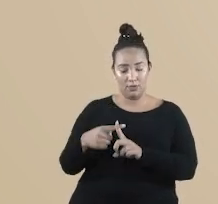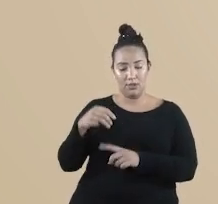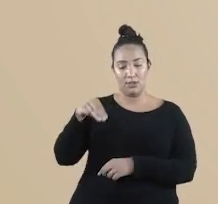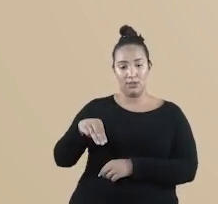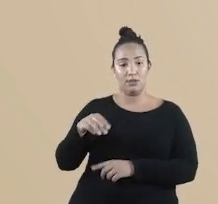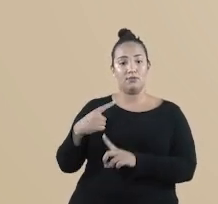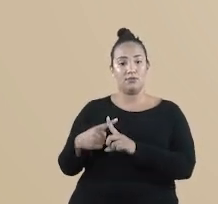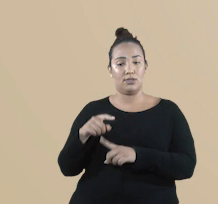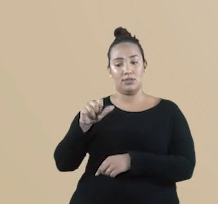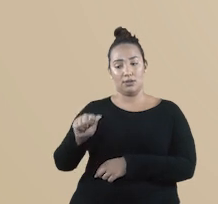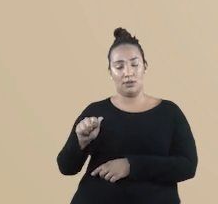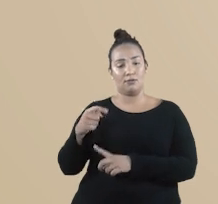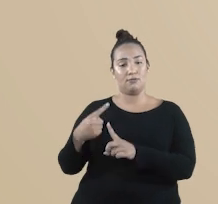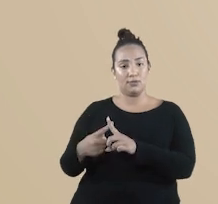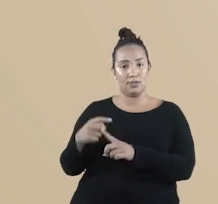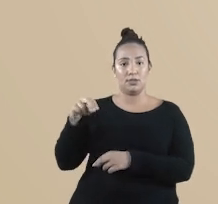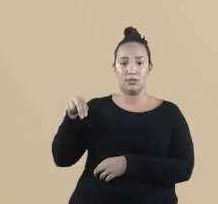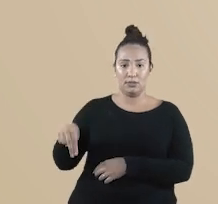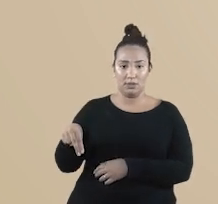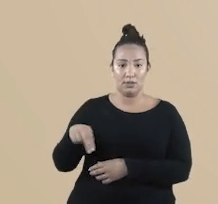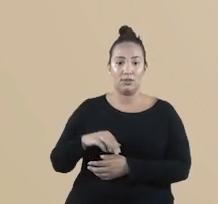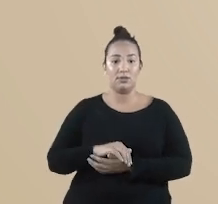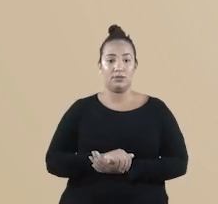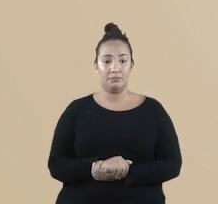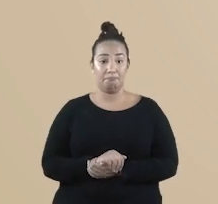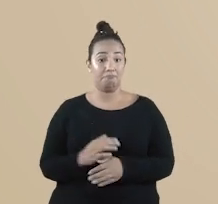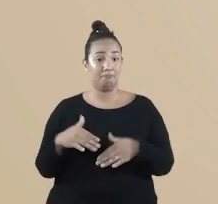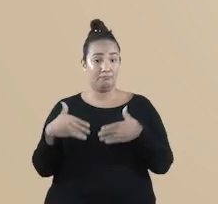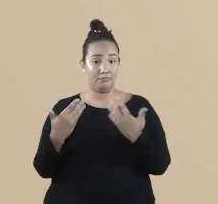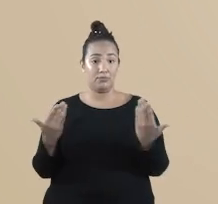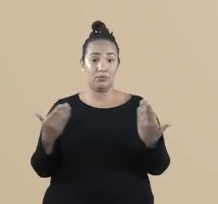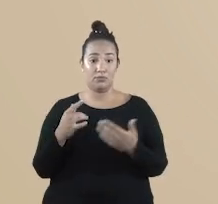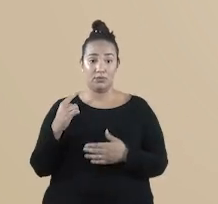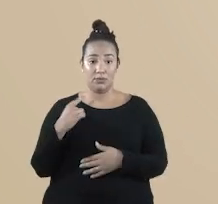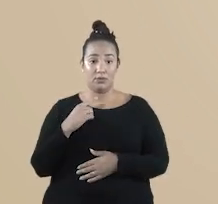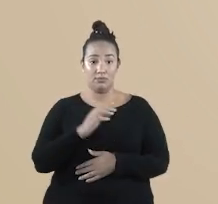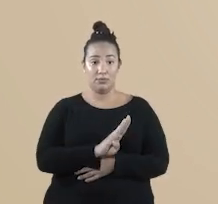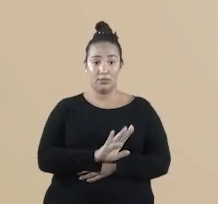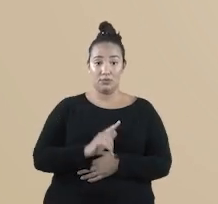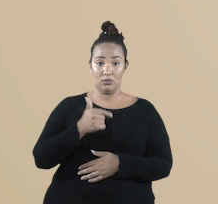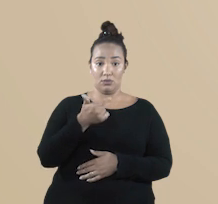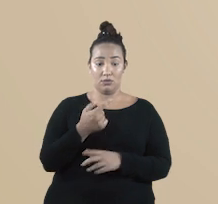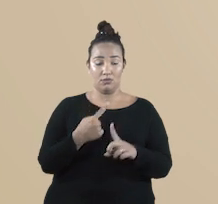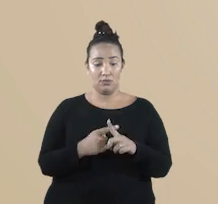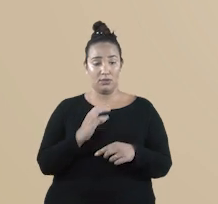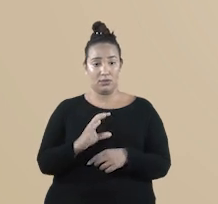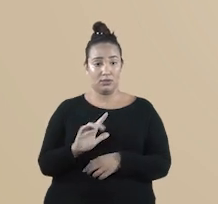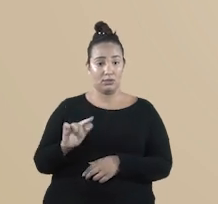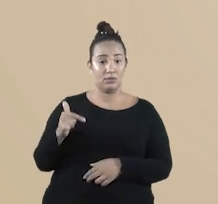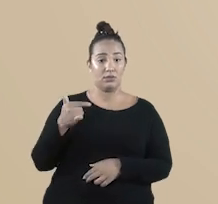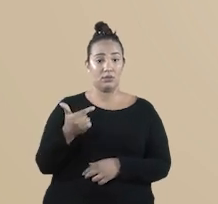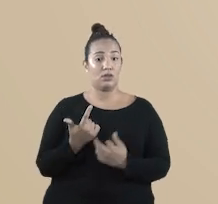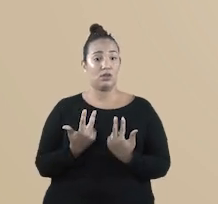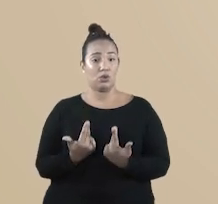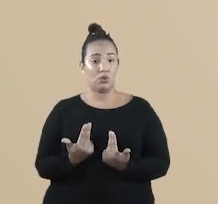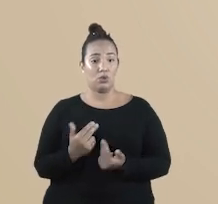vezes m vezes a vezes n. Temos b² vezes